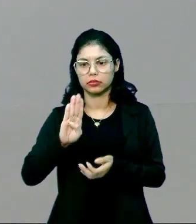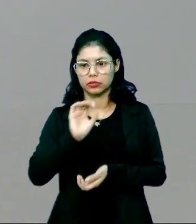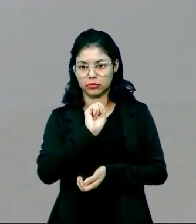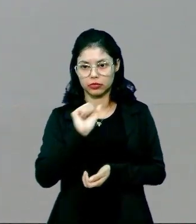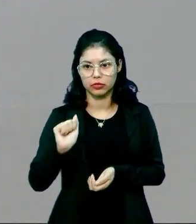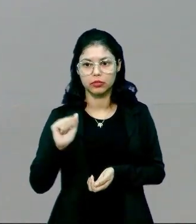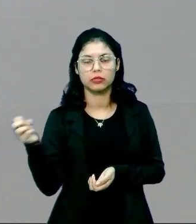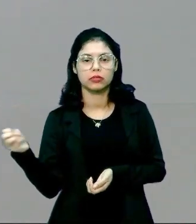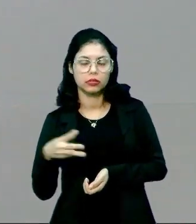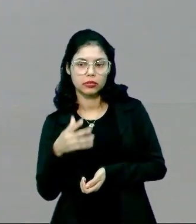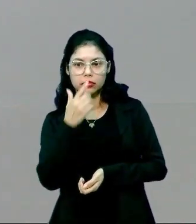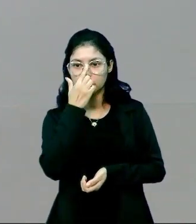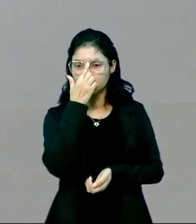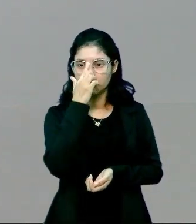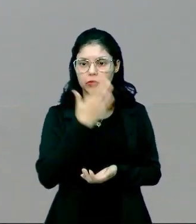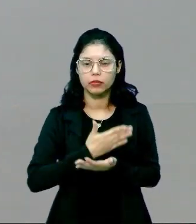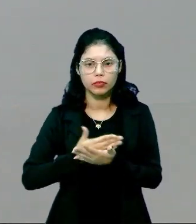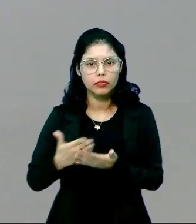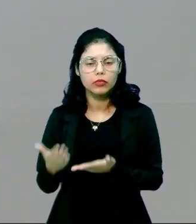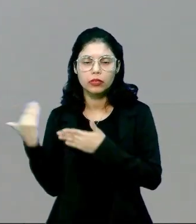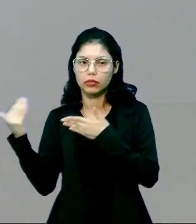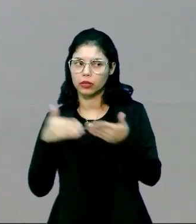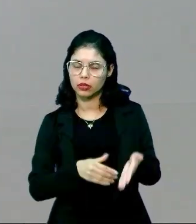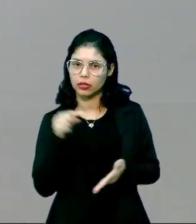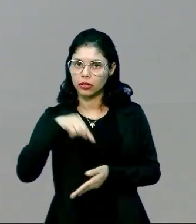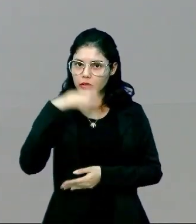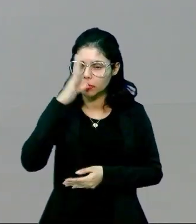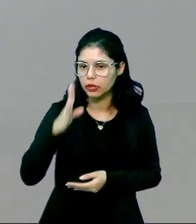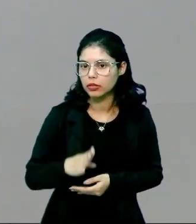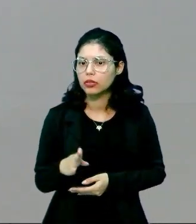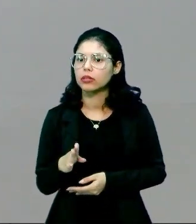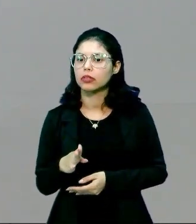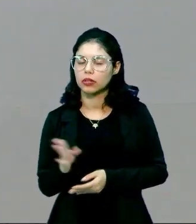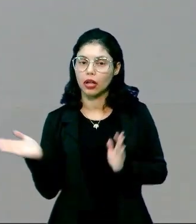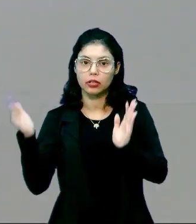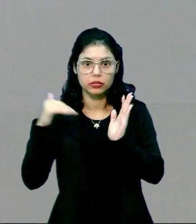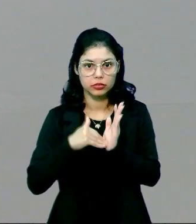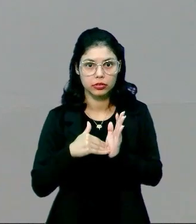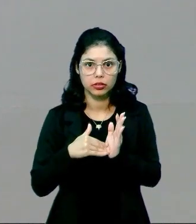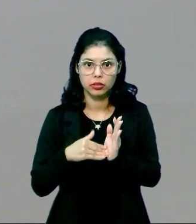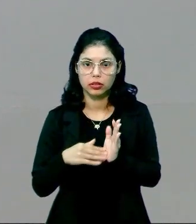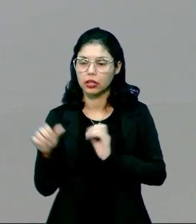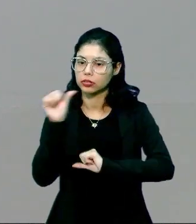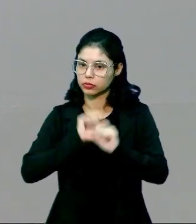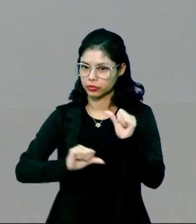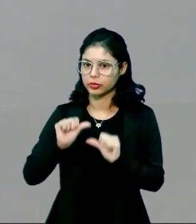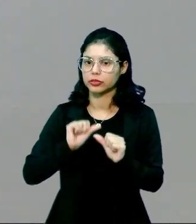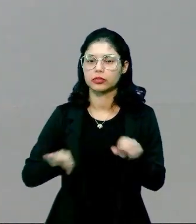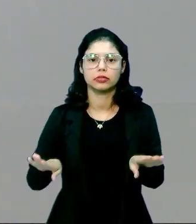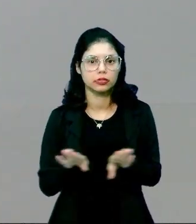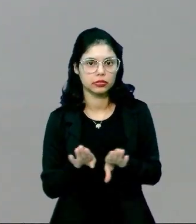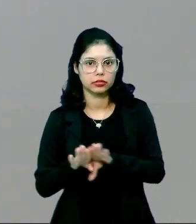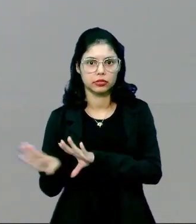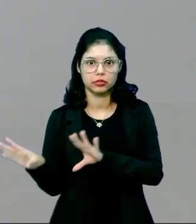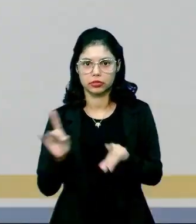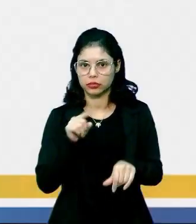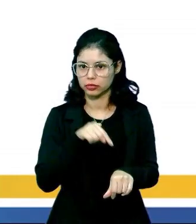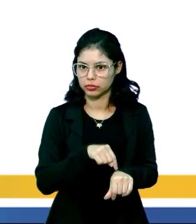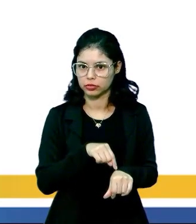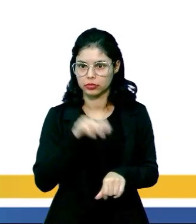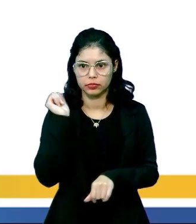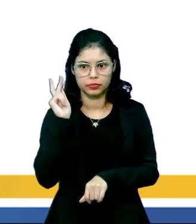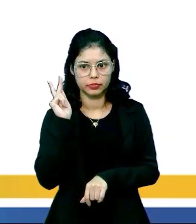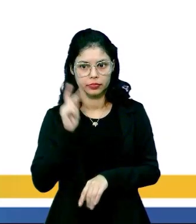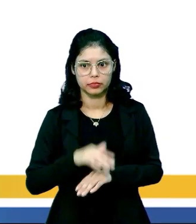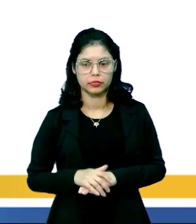Nova desde o seu início na chegada aqui no brasilé as suas modificações através do tempo